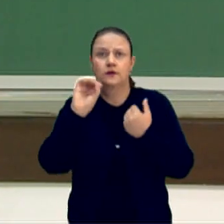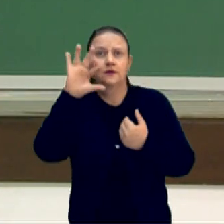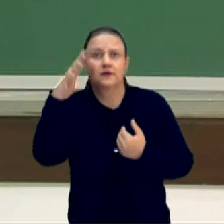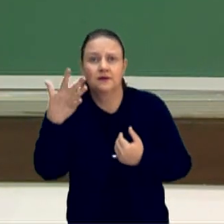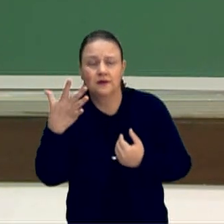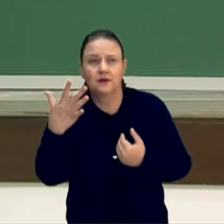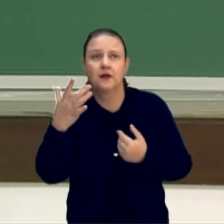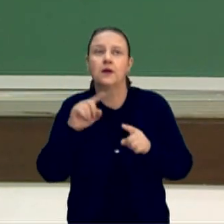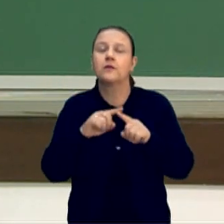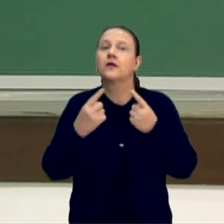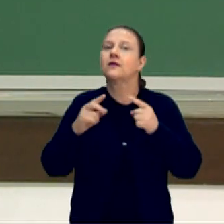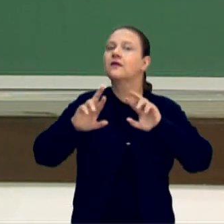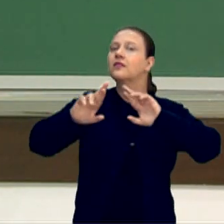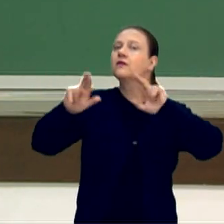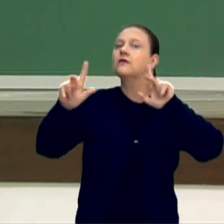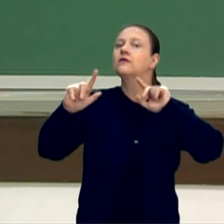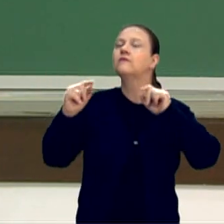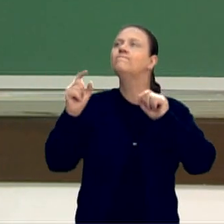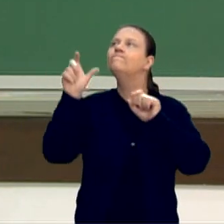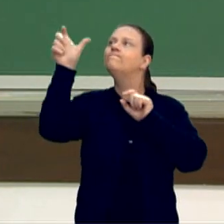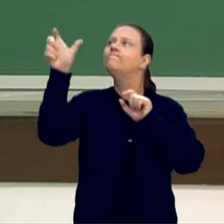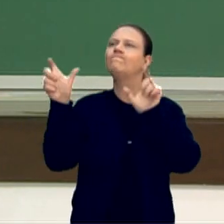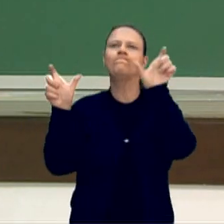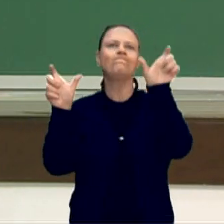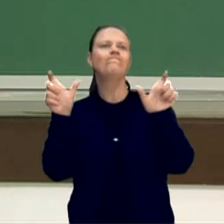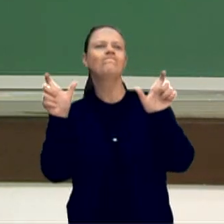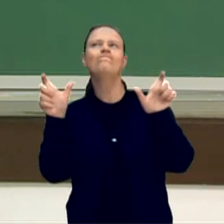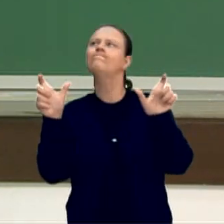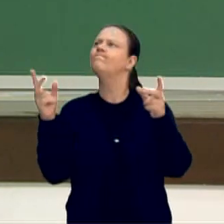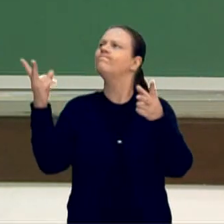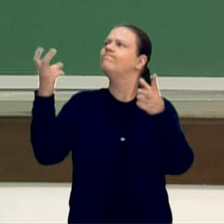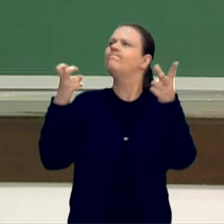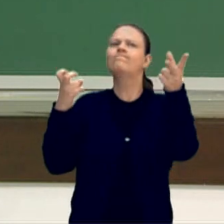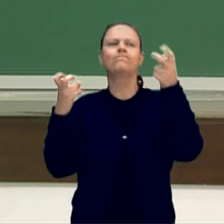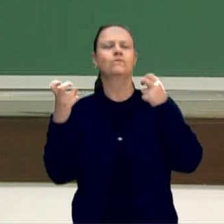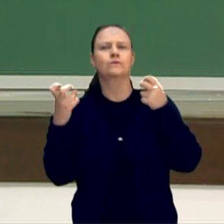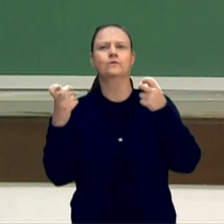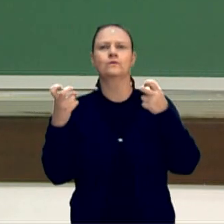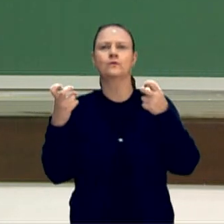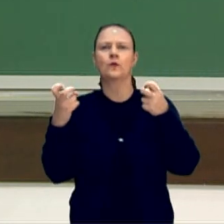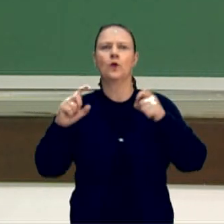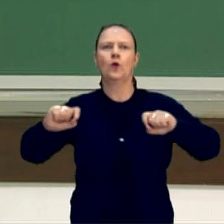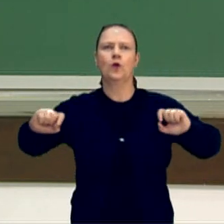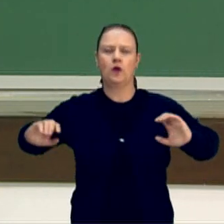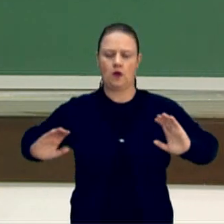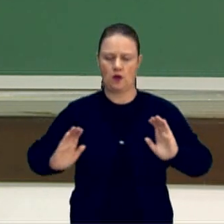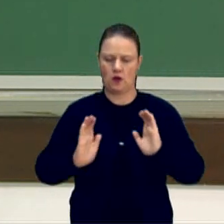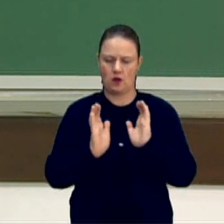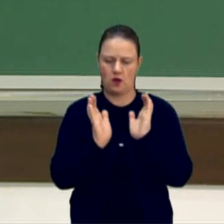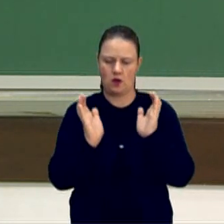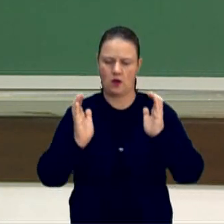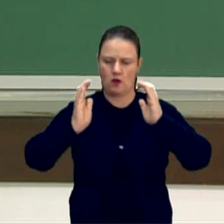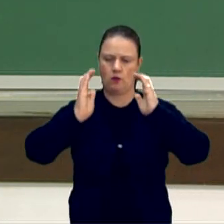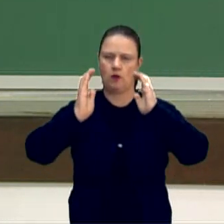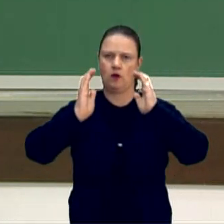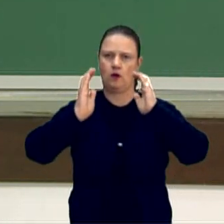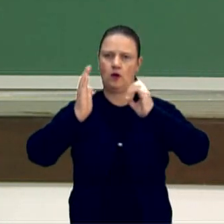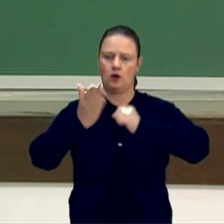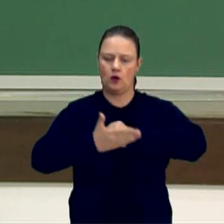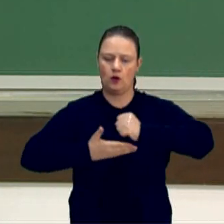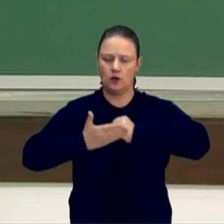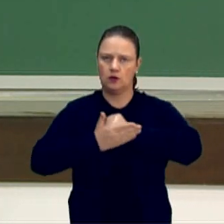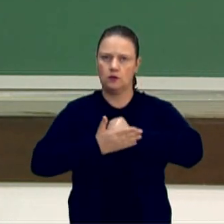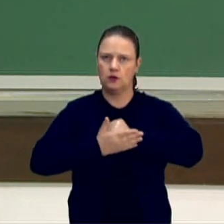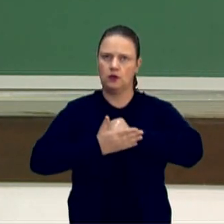veja que o meio da pirâmide, tanto aqui como aqui, ó, sustenta tanto a base como